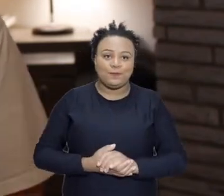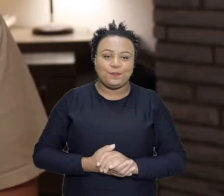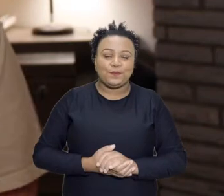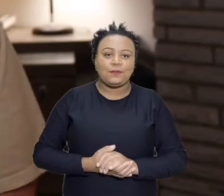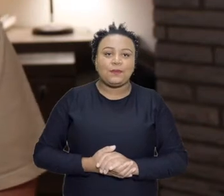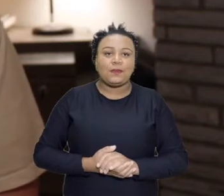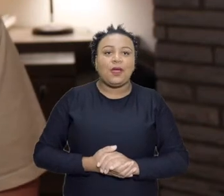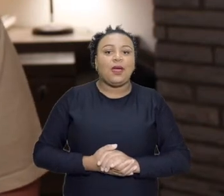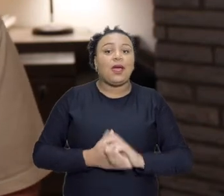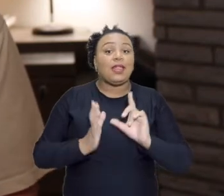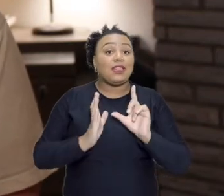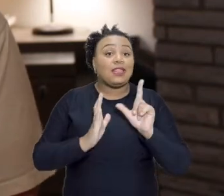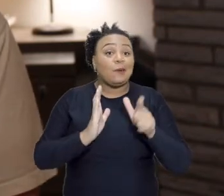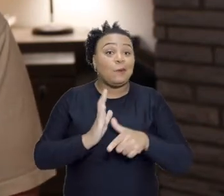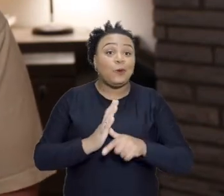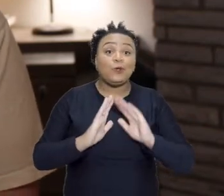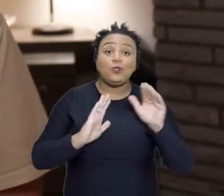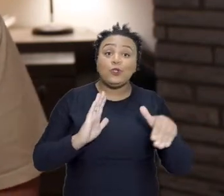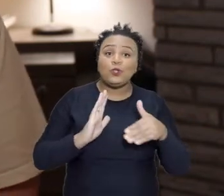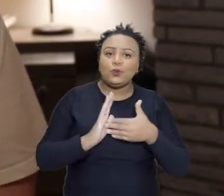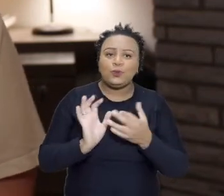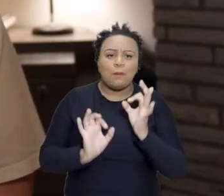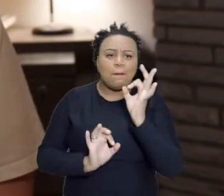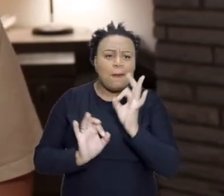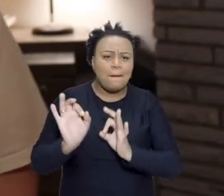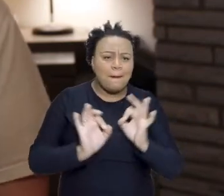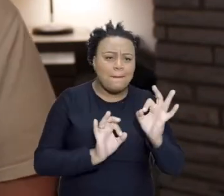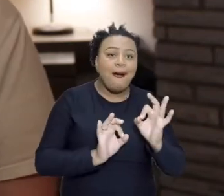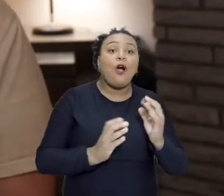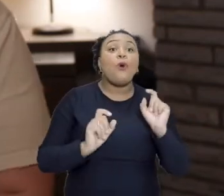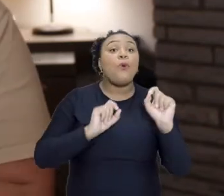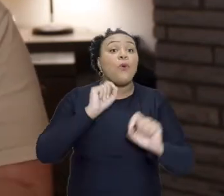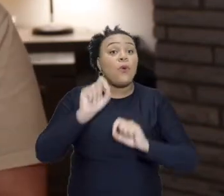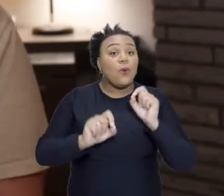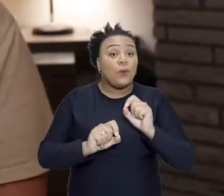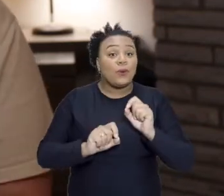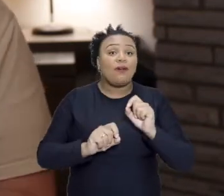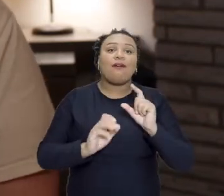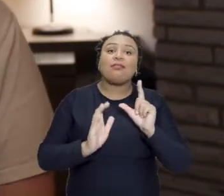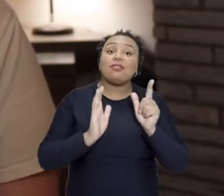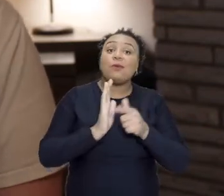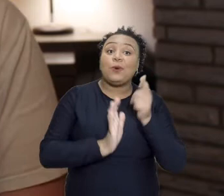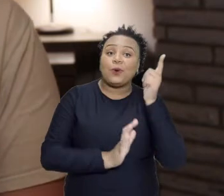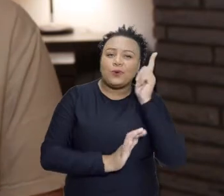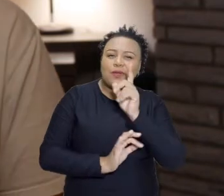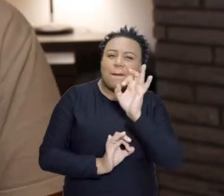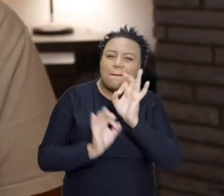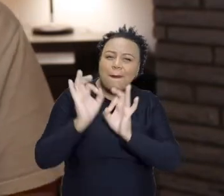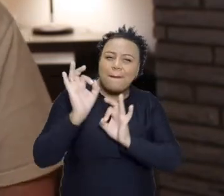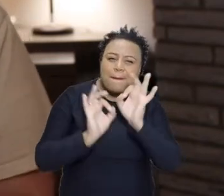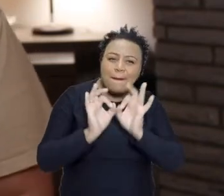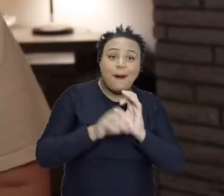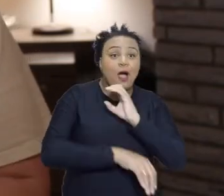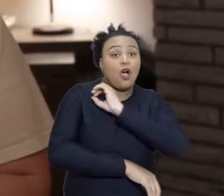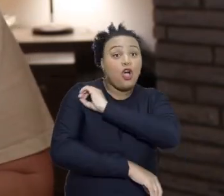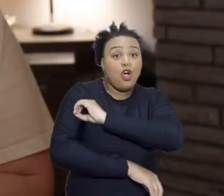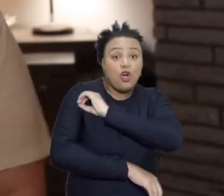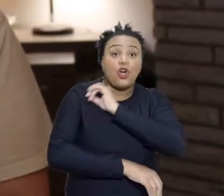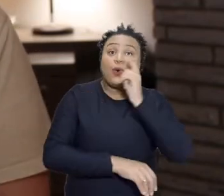Depois de tudo isso organizado, vem o quê? Depois que você conseguiu planejar toda a sua oficina,